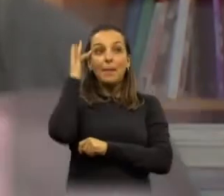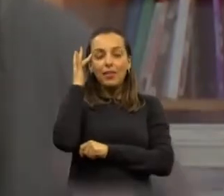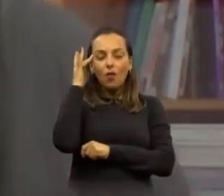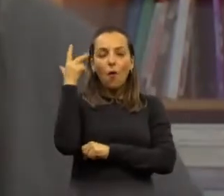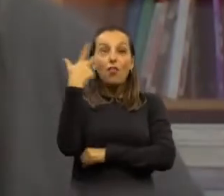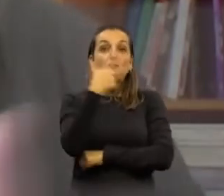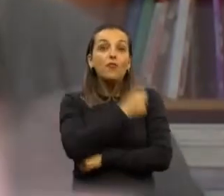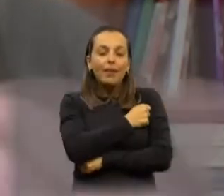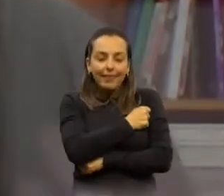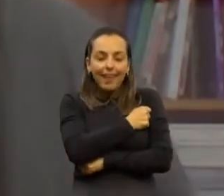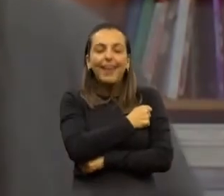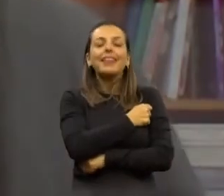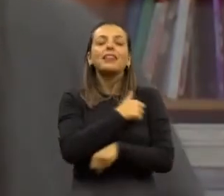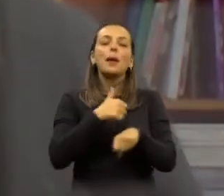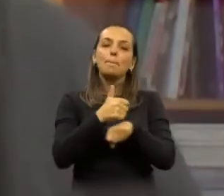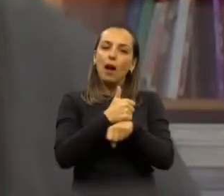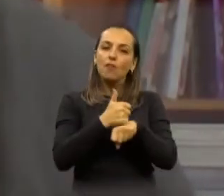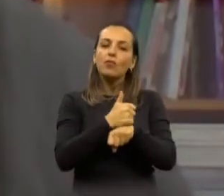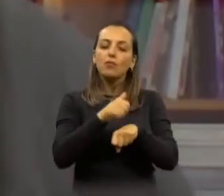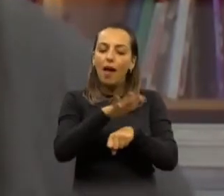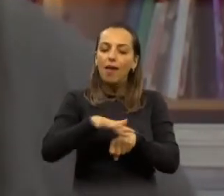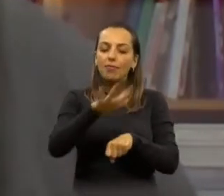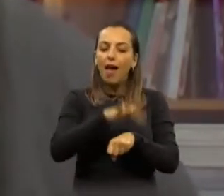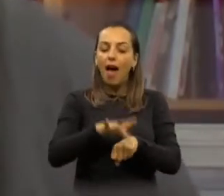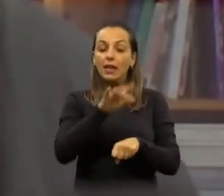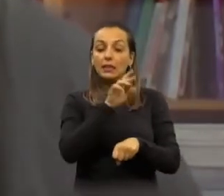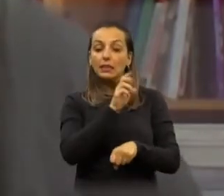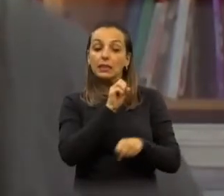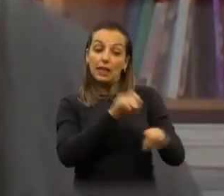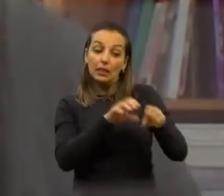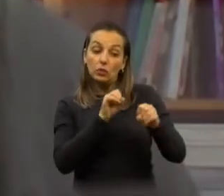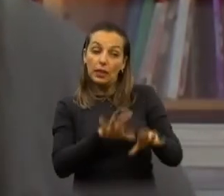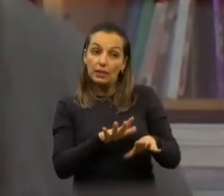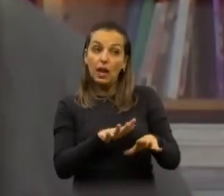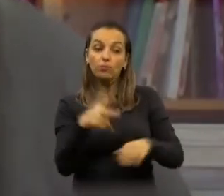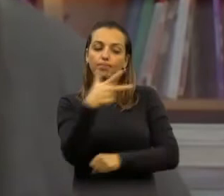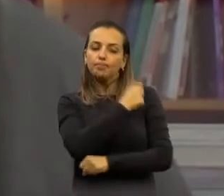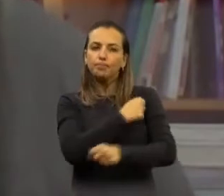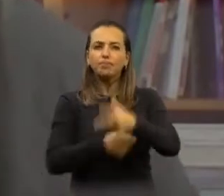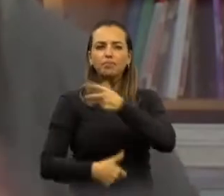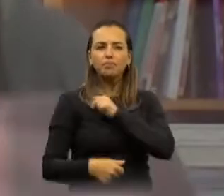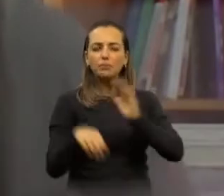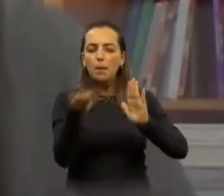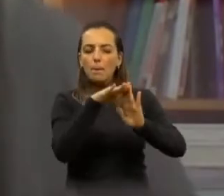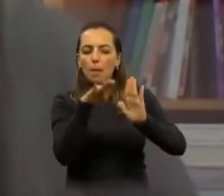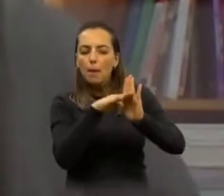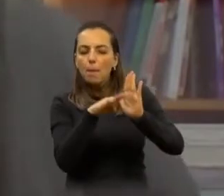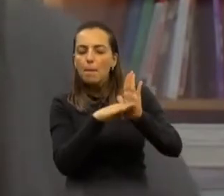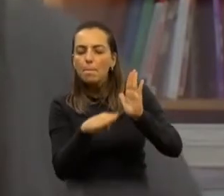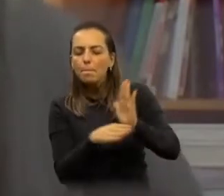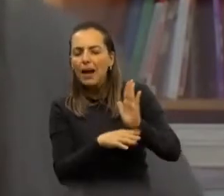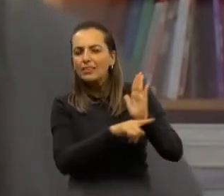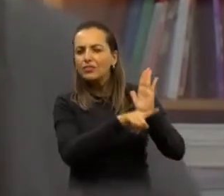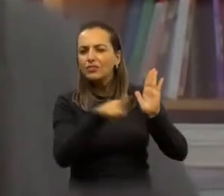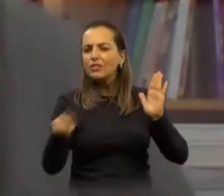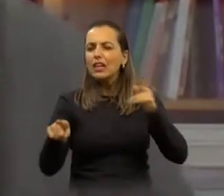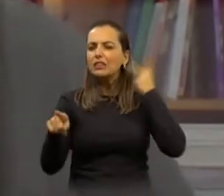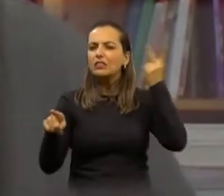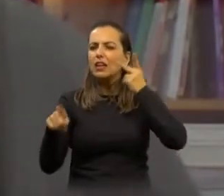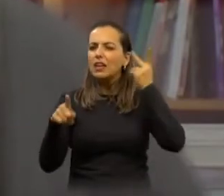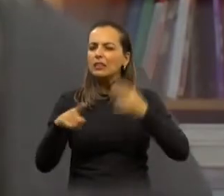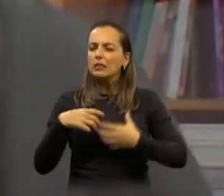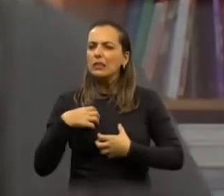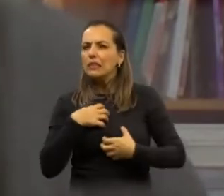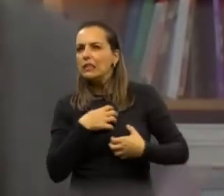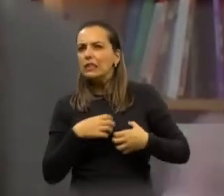foram vacinadas, os profissionais da saúde que estão sendo imunizados. Isso é uma pauta que uma série de vereadores dessa casa, assim